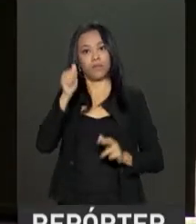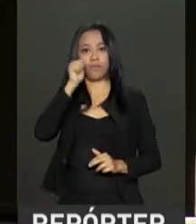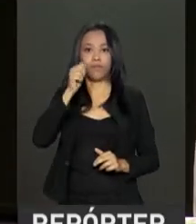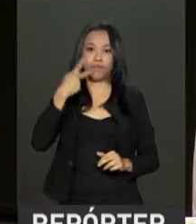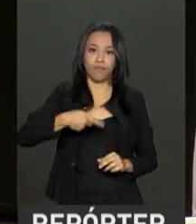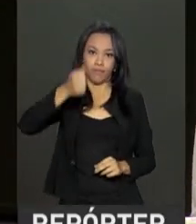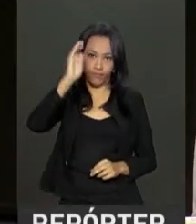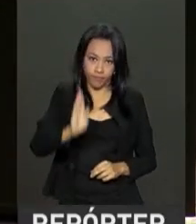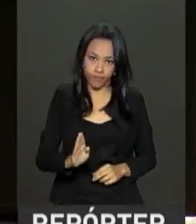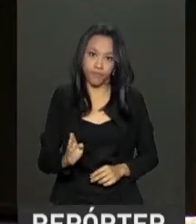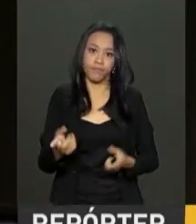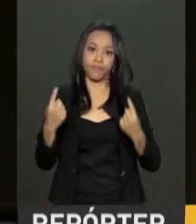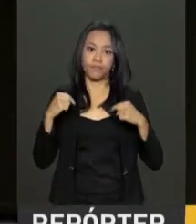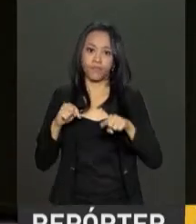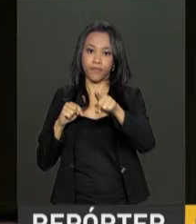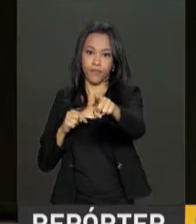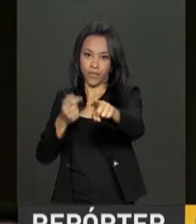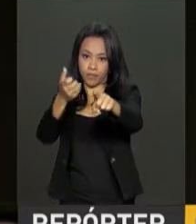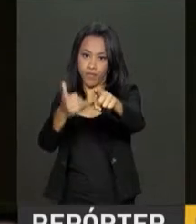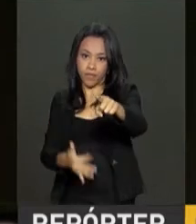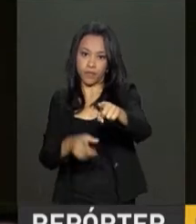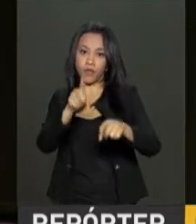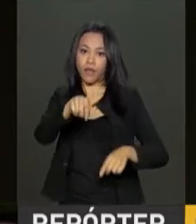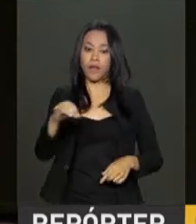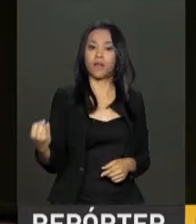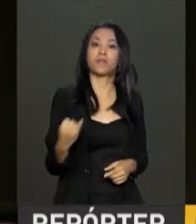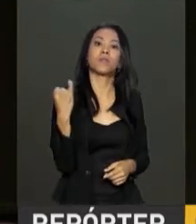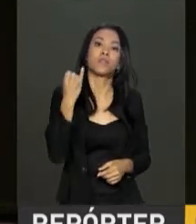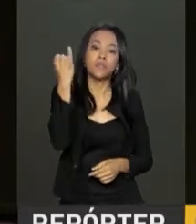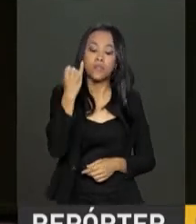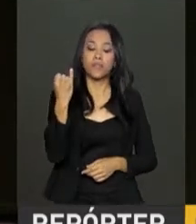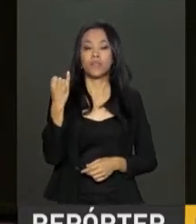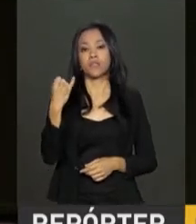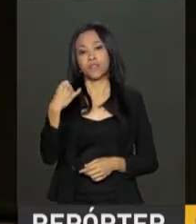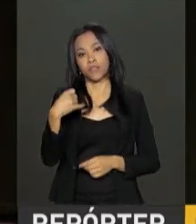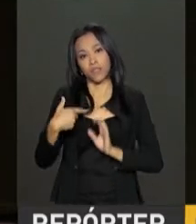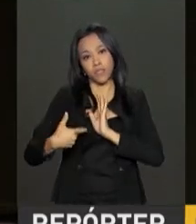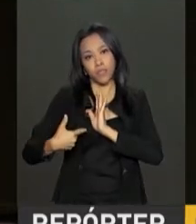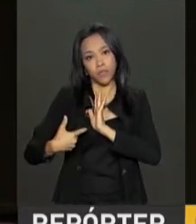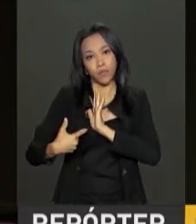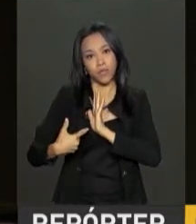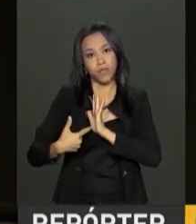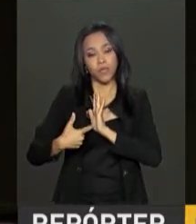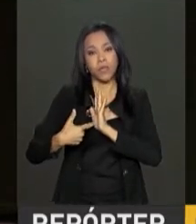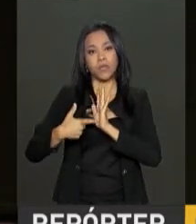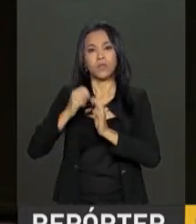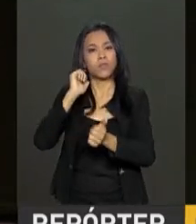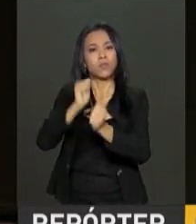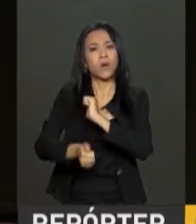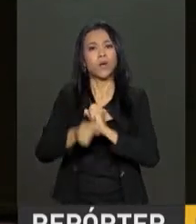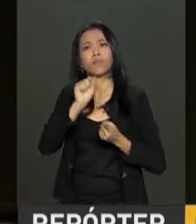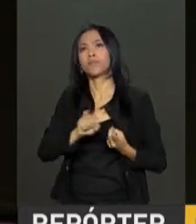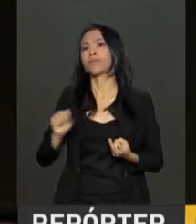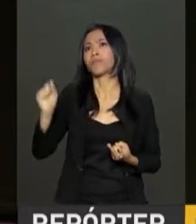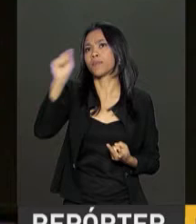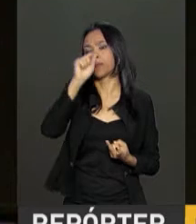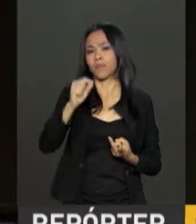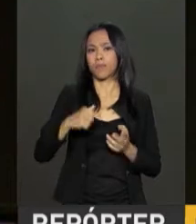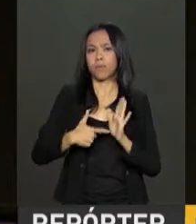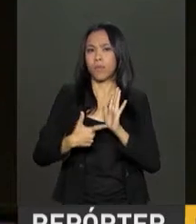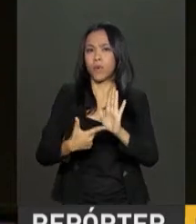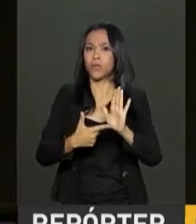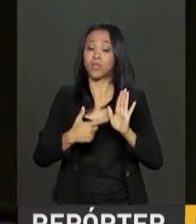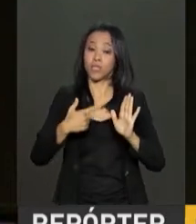que o clube demonstrou também essa política essa política bem clara de que não